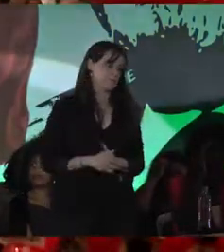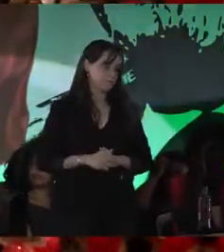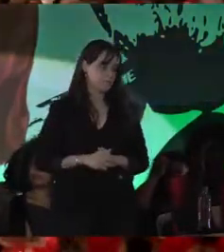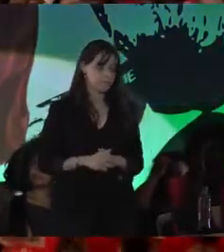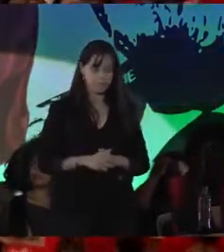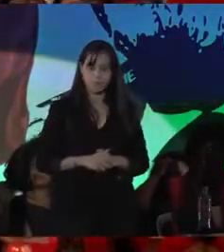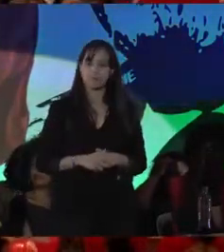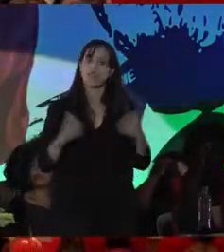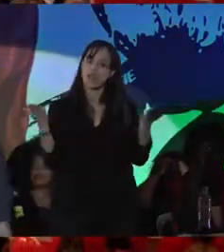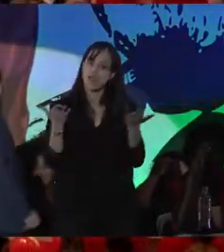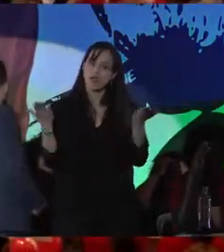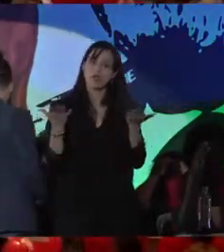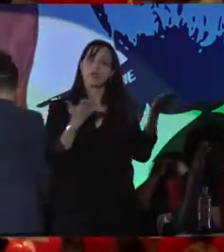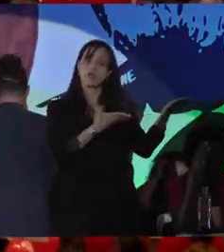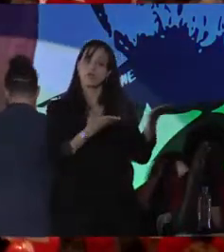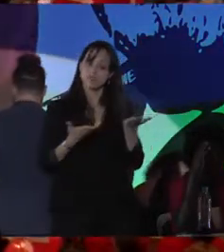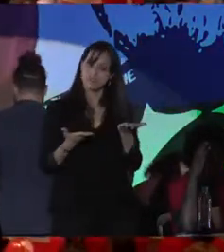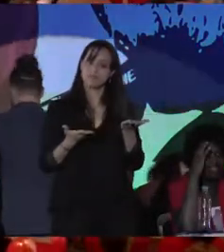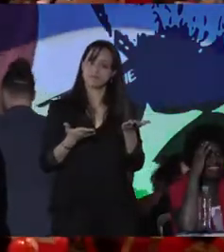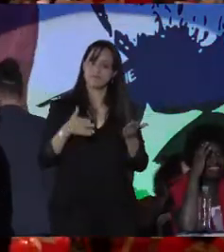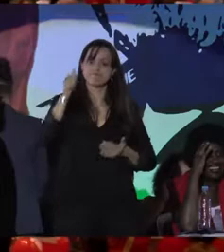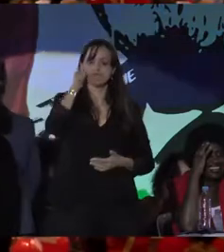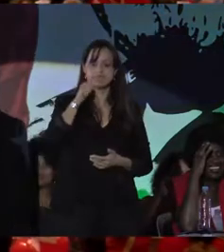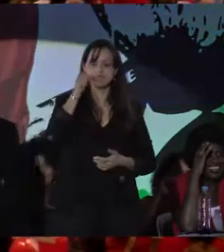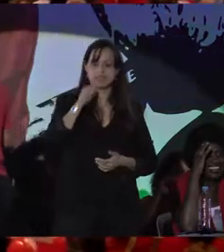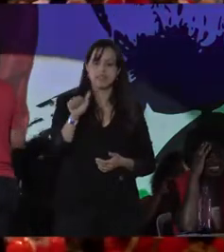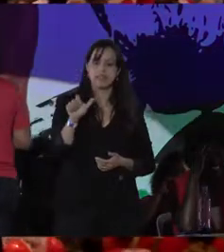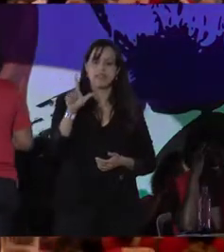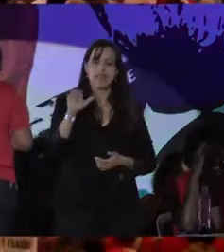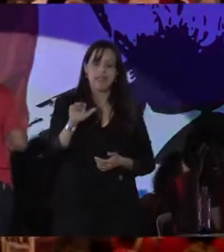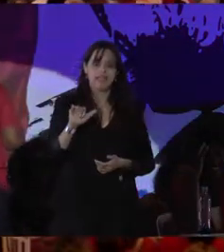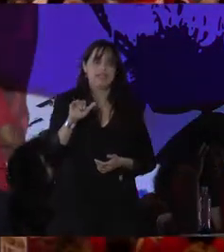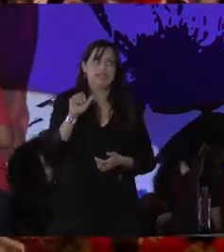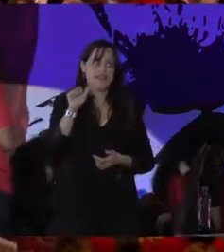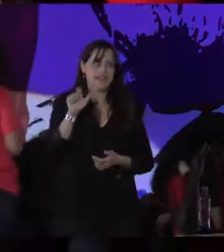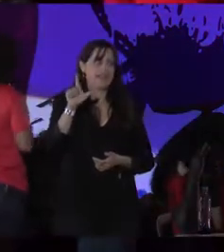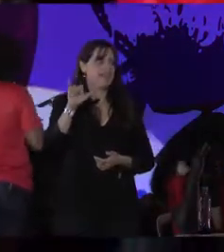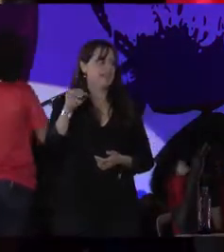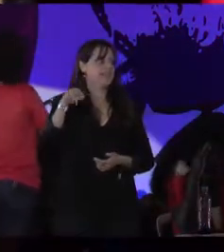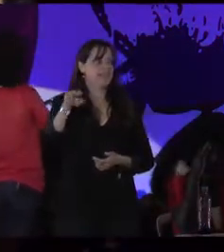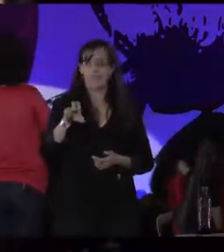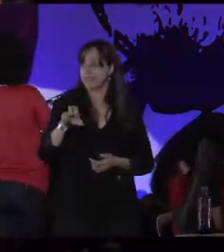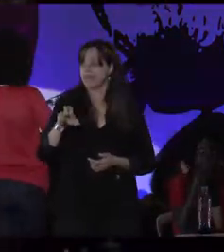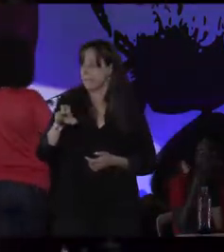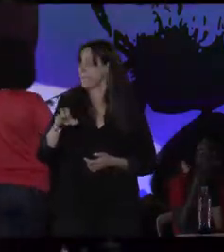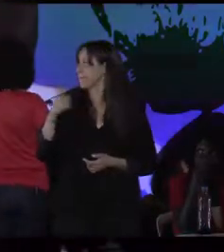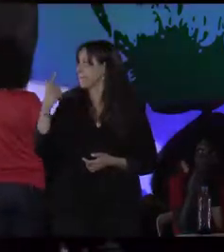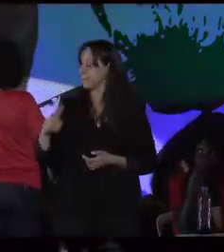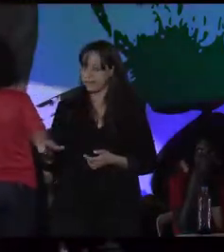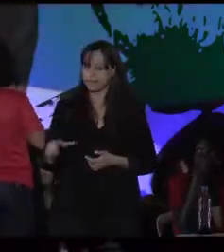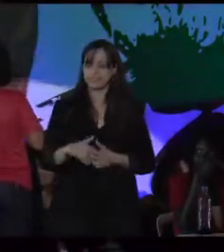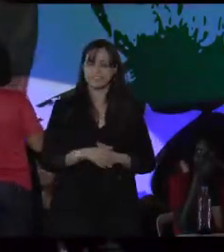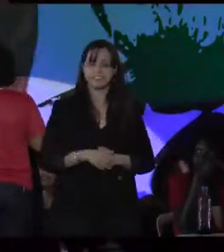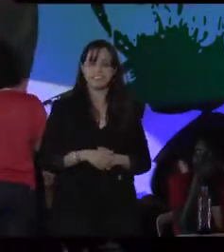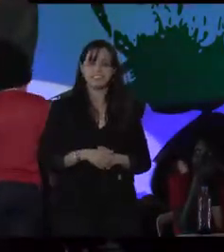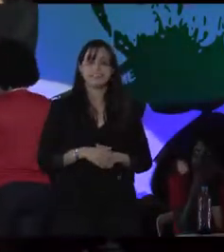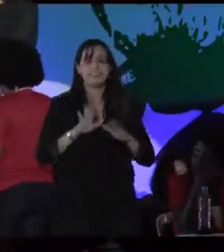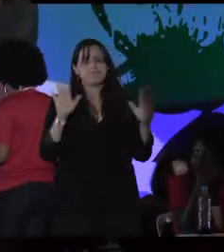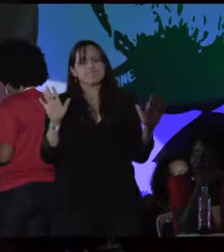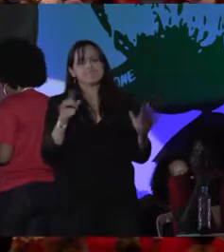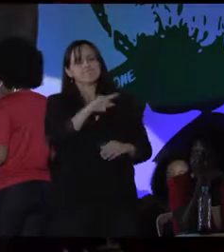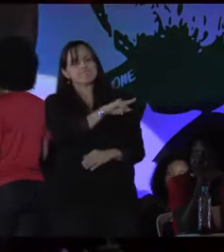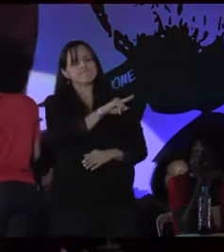Quero convidar a companheira Aline Calisto para fazer mais uma para nós. Após a fala do nosso